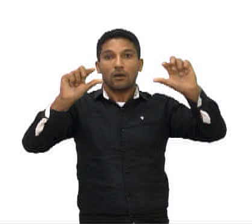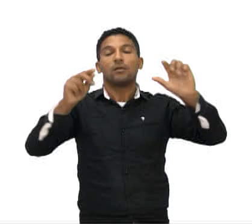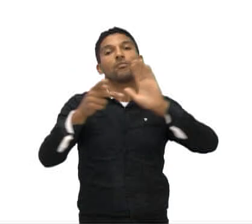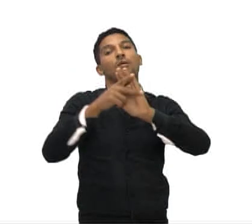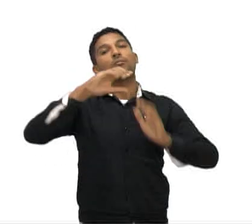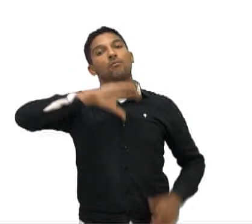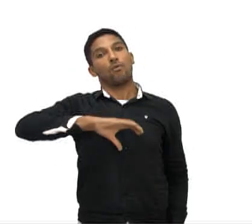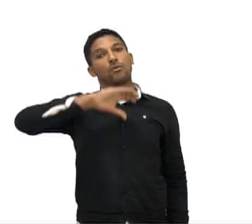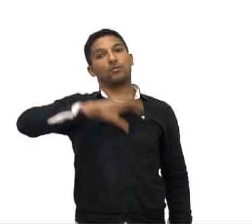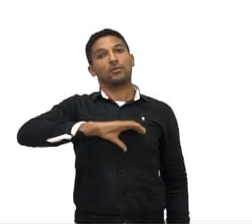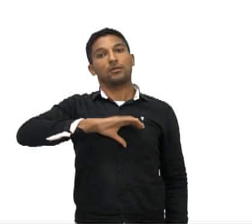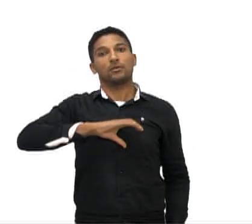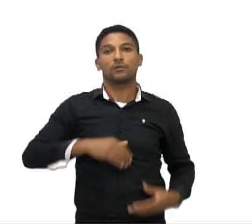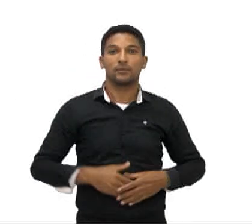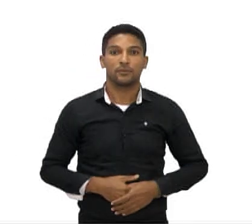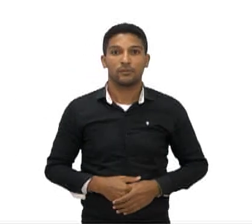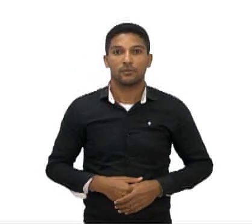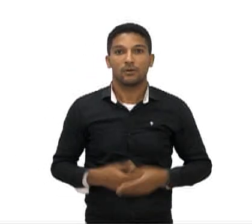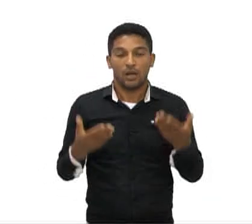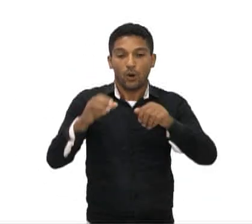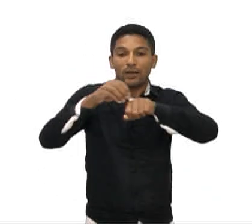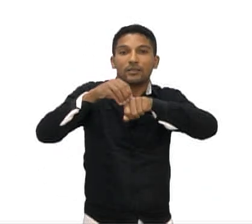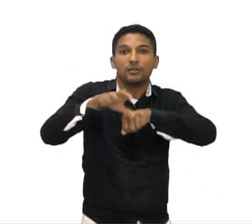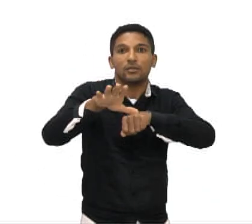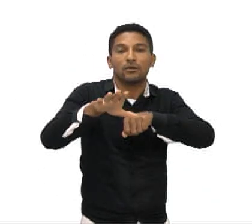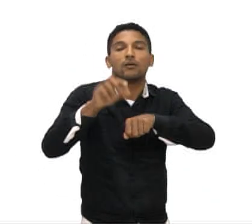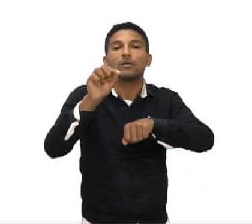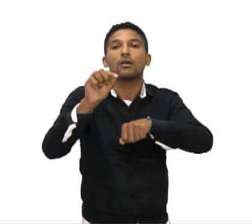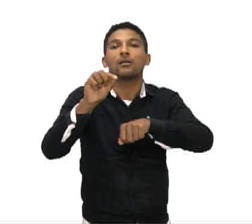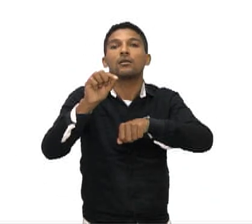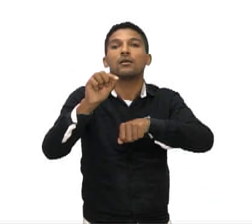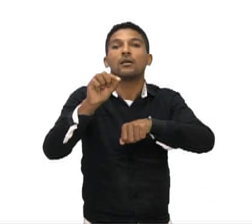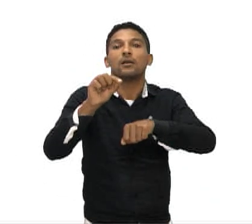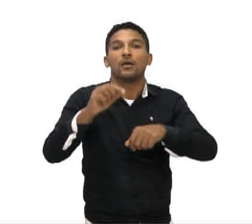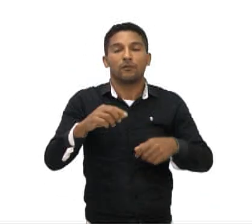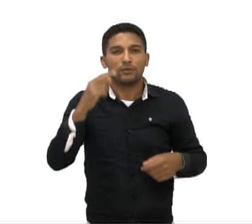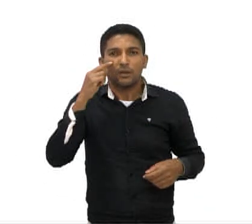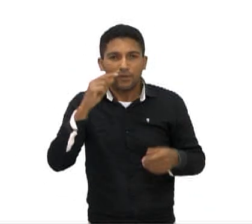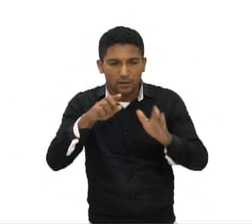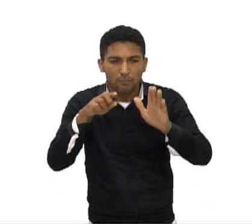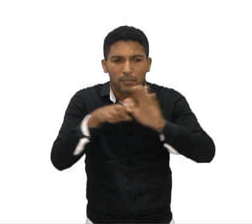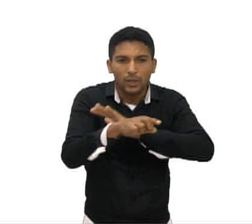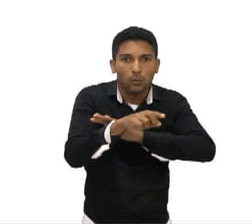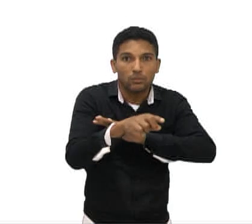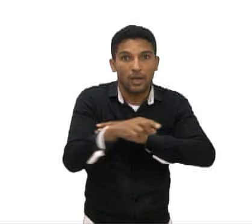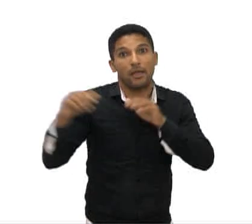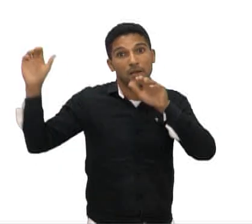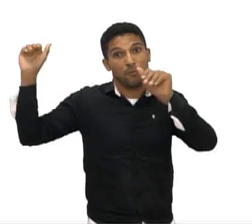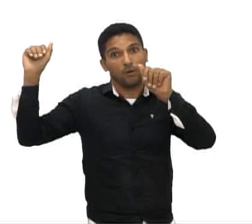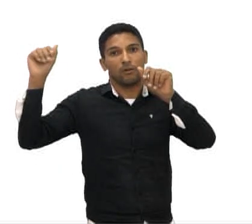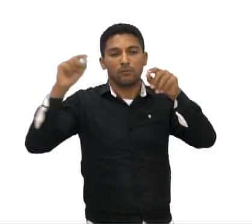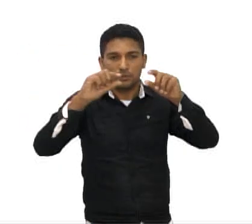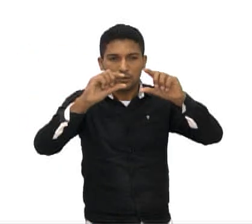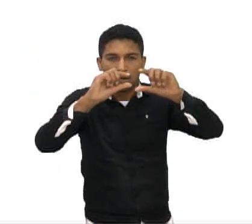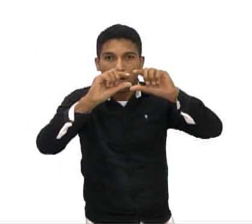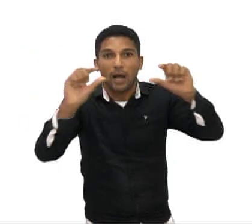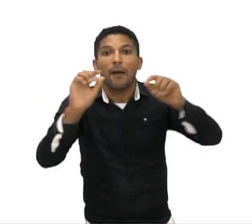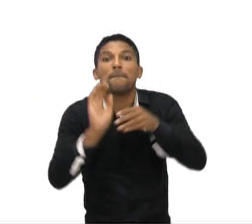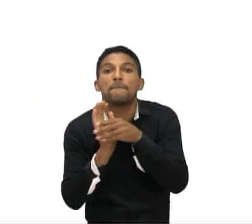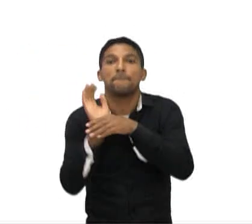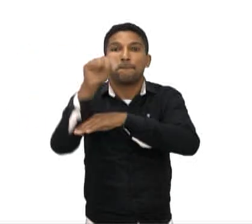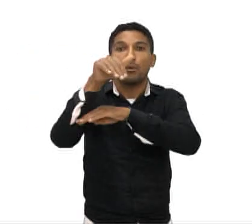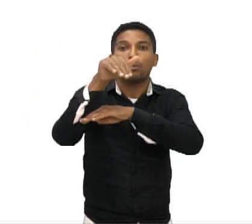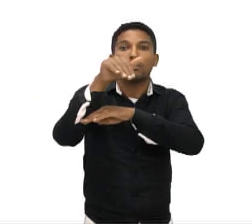chegar na questão, pule direto para o enunciado em português. Veja lá o que eles estão pedindo. Depois, leia